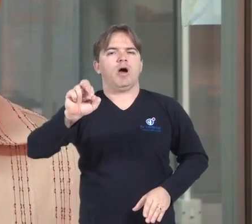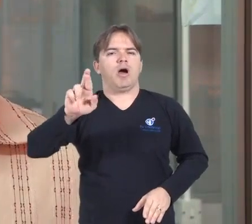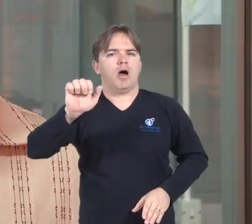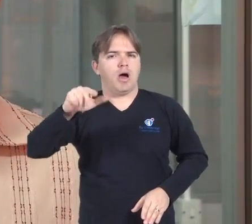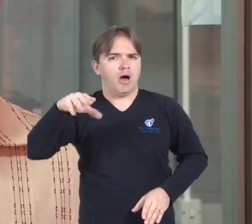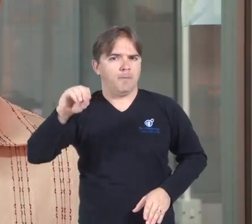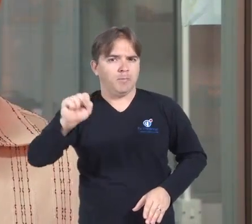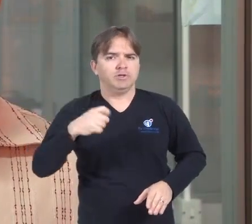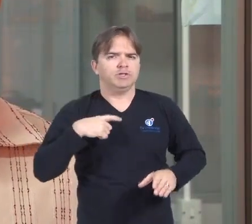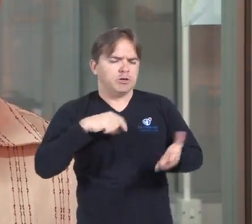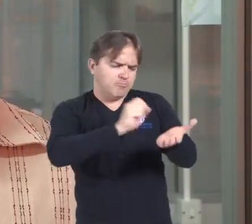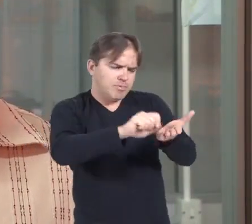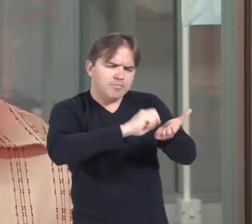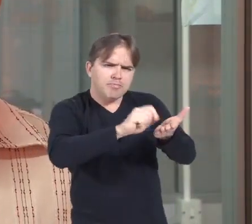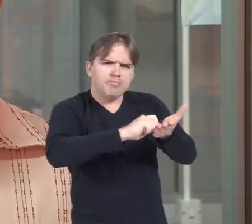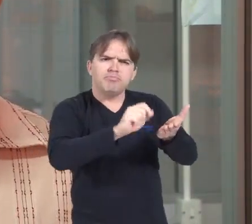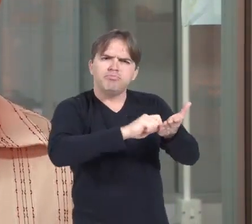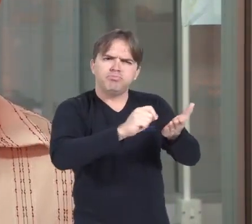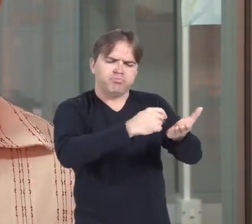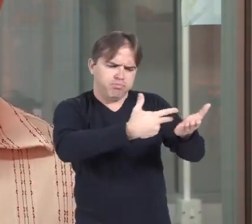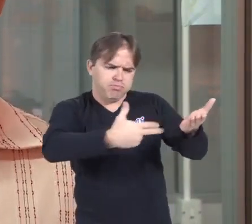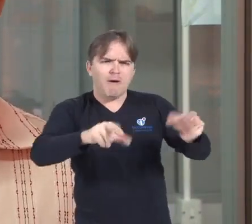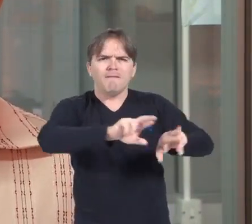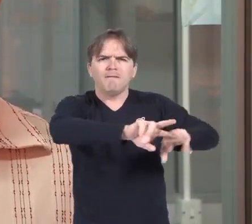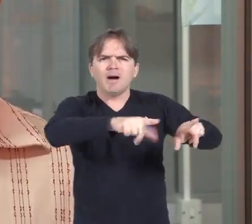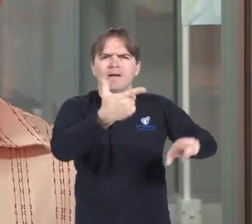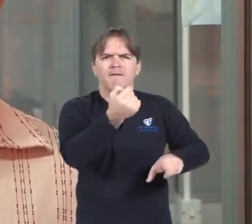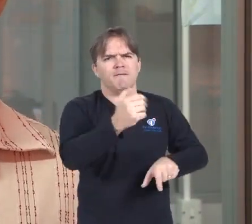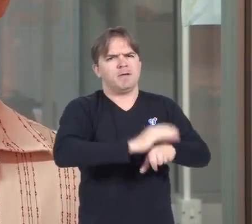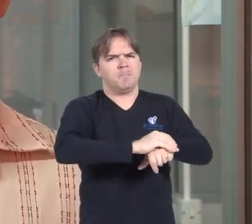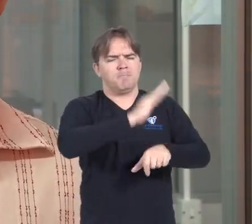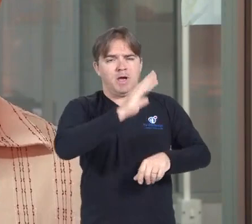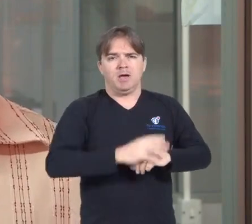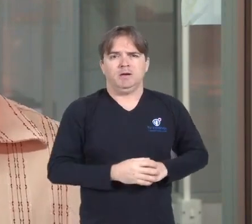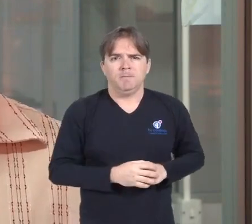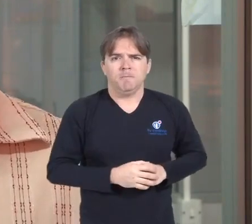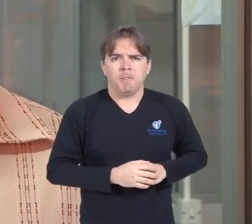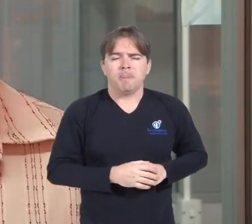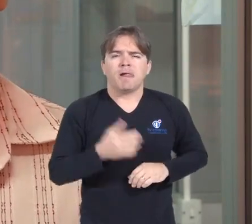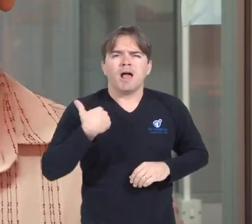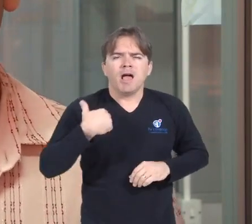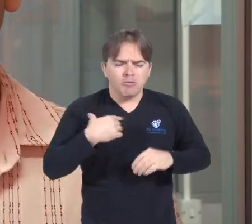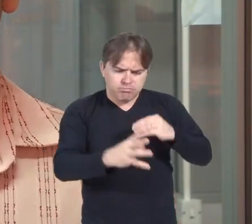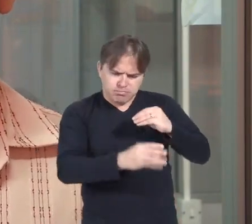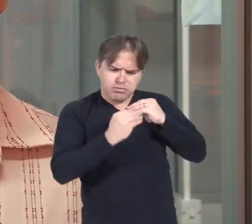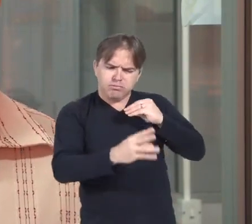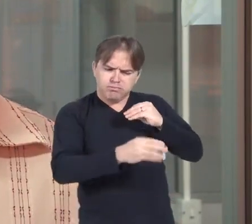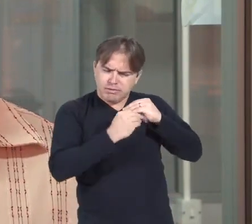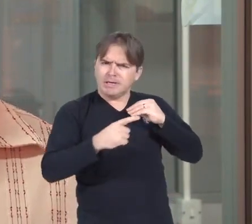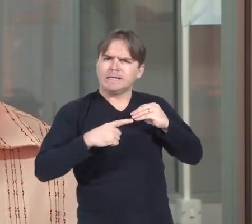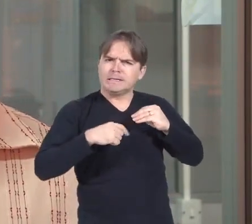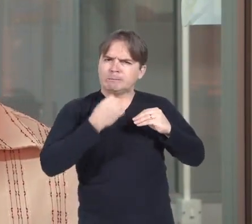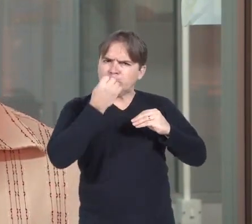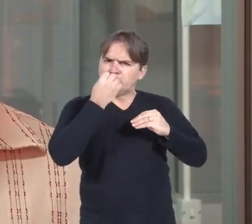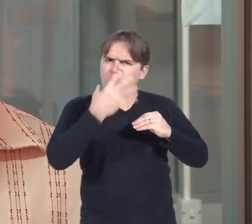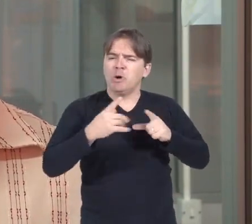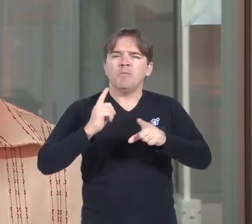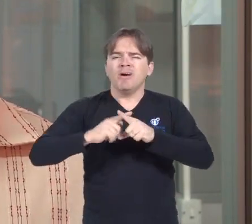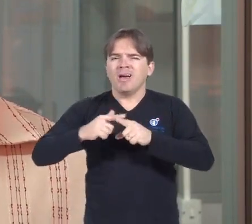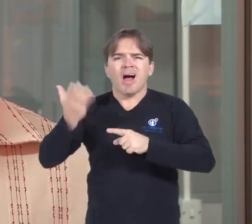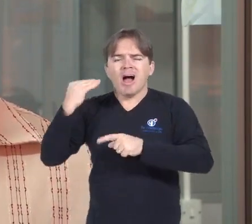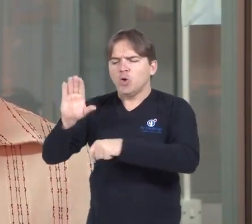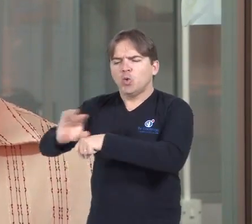artigos. Então, a contribuição acadêmica para mim foi muito importante, porque eu não havia tido essa contribuição antes, no meu curso